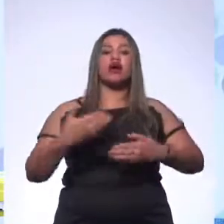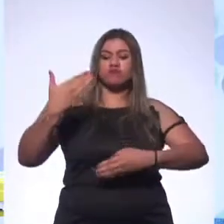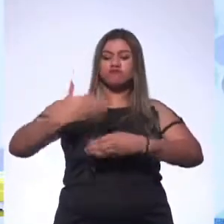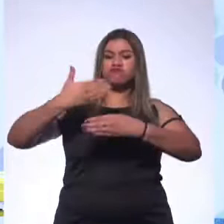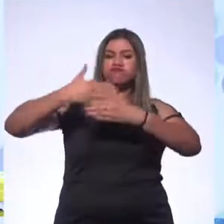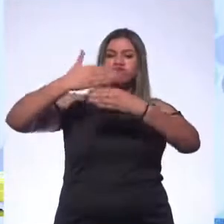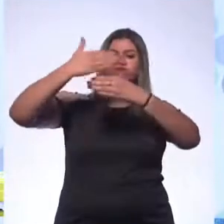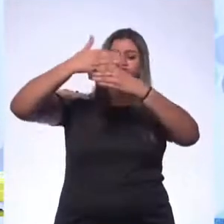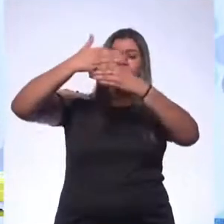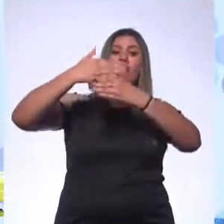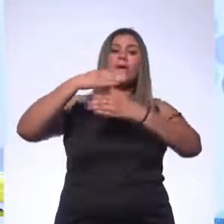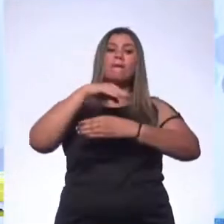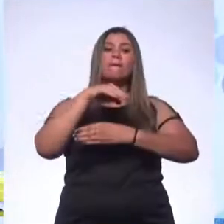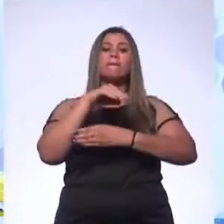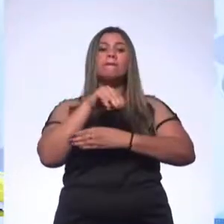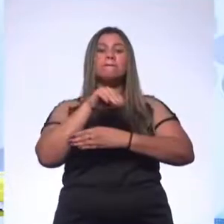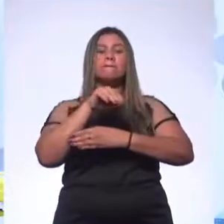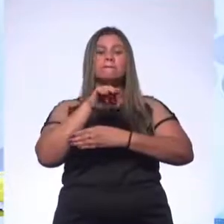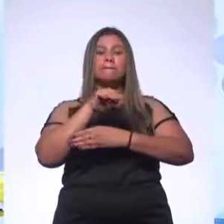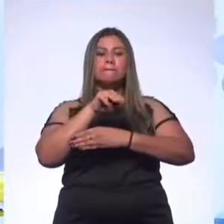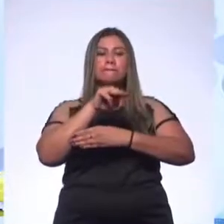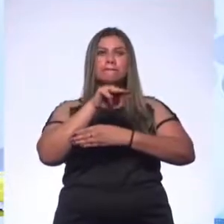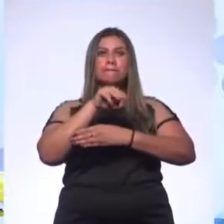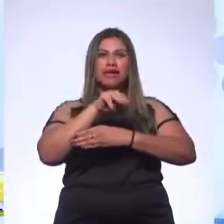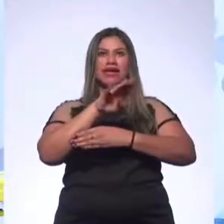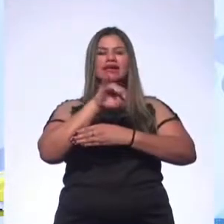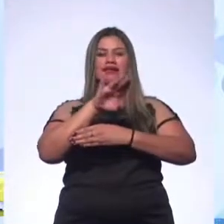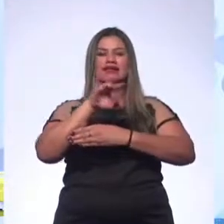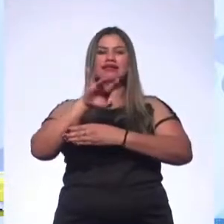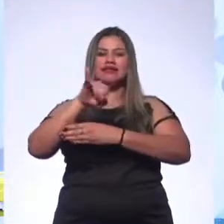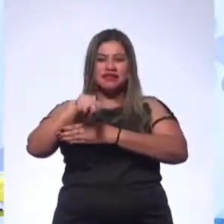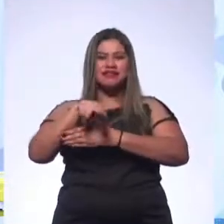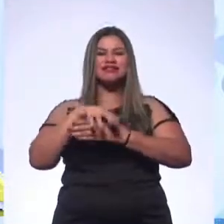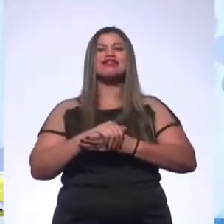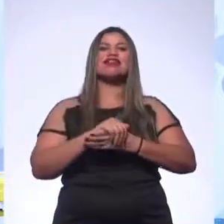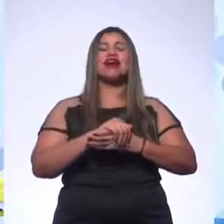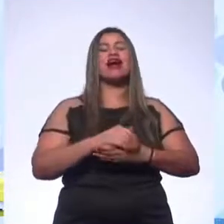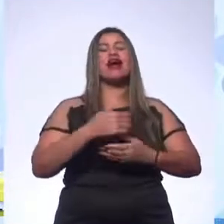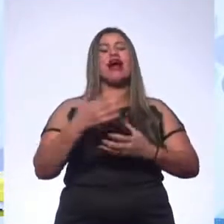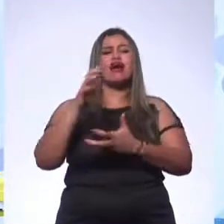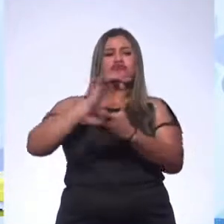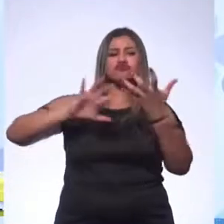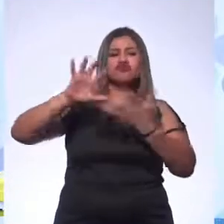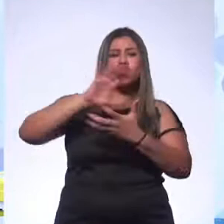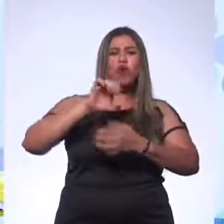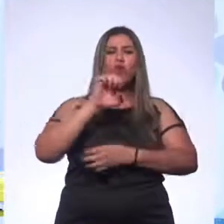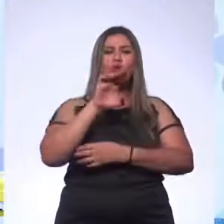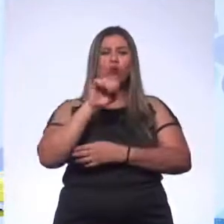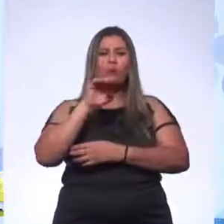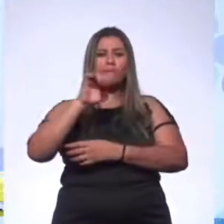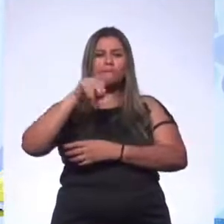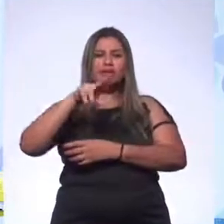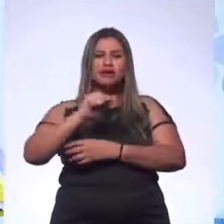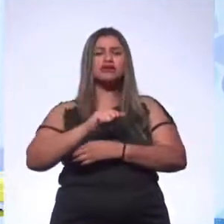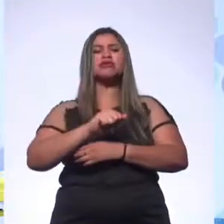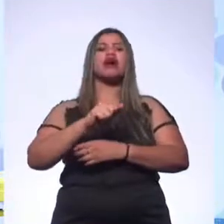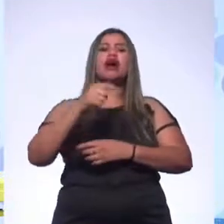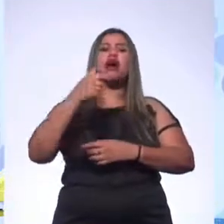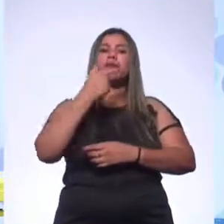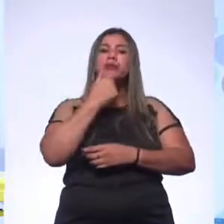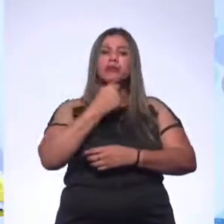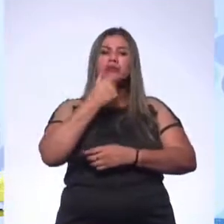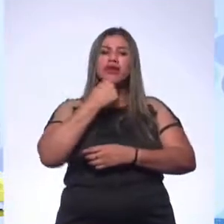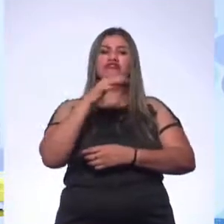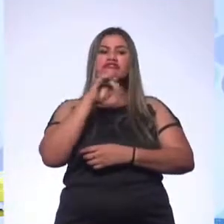Berlim, como a Guerra do Vietnã, como a Revolução Cubana, né? A Revolução com Fidel Castro e Che